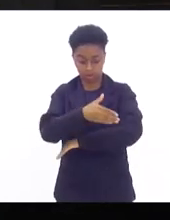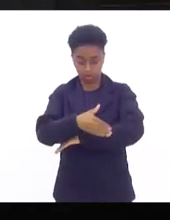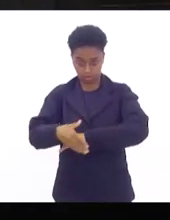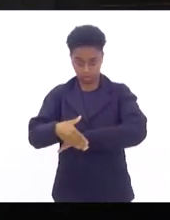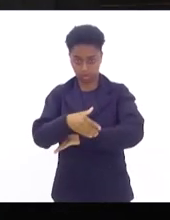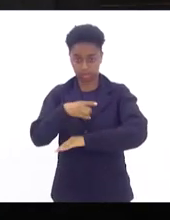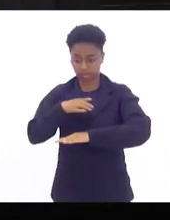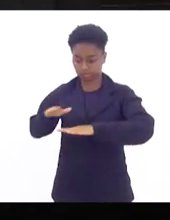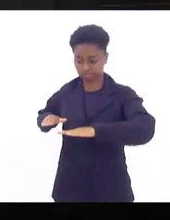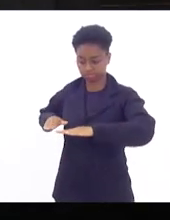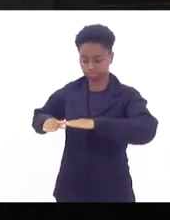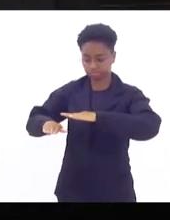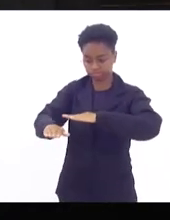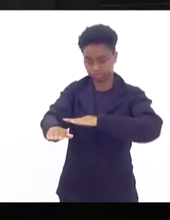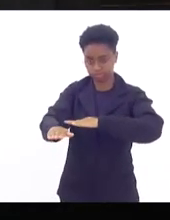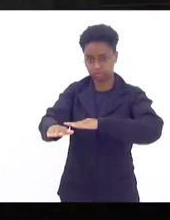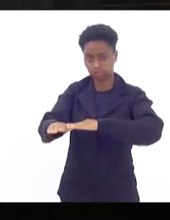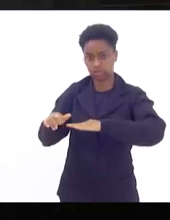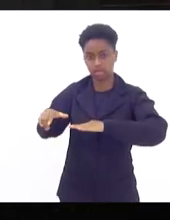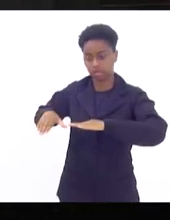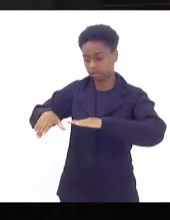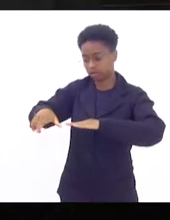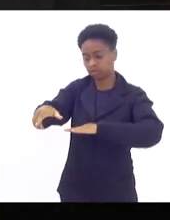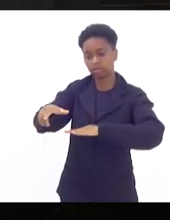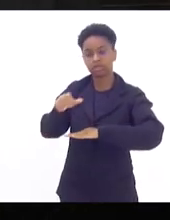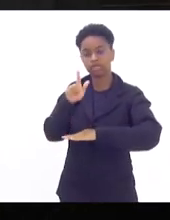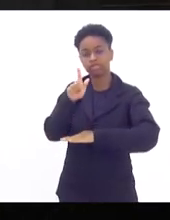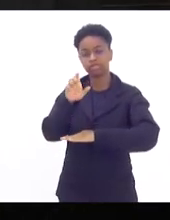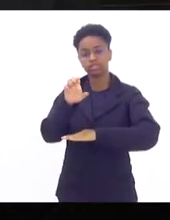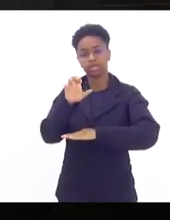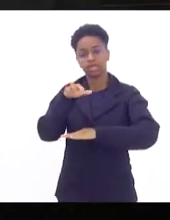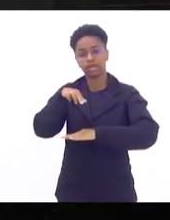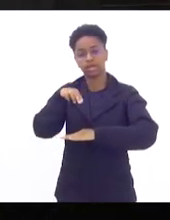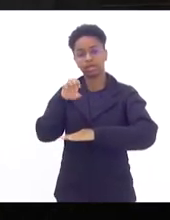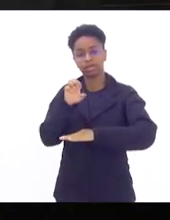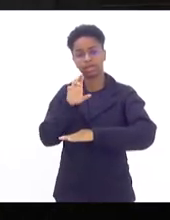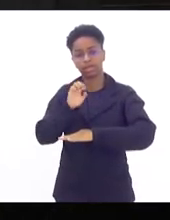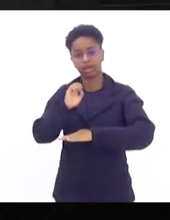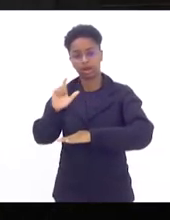cruzamento com rua General Dionísio, ali,